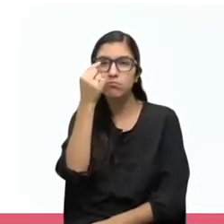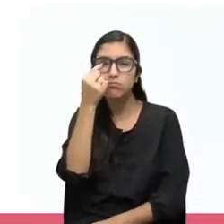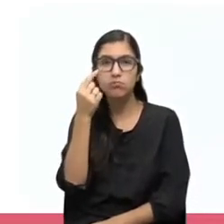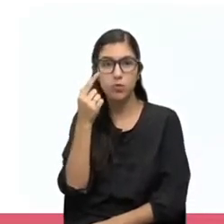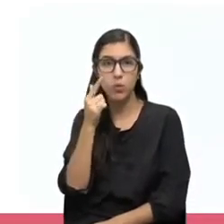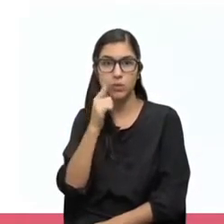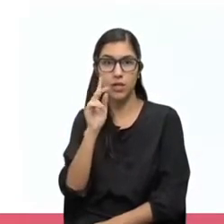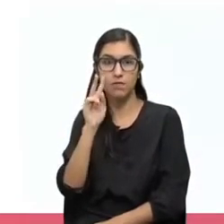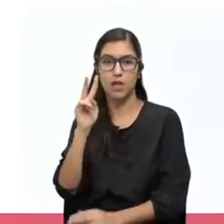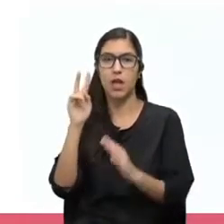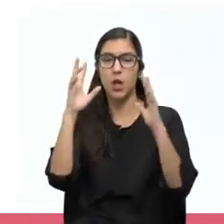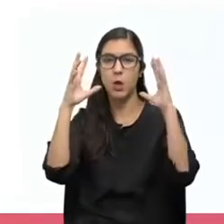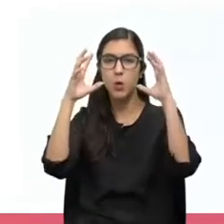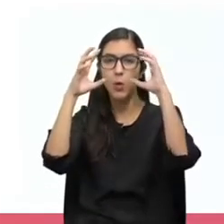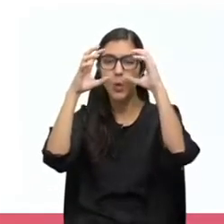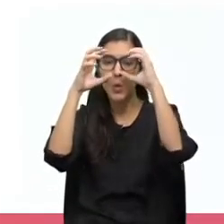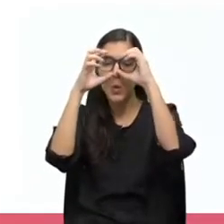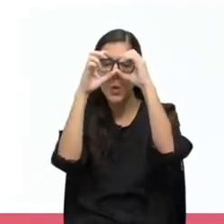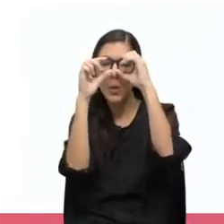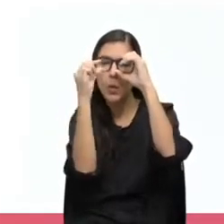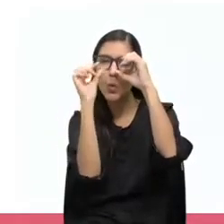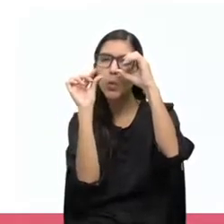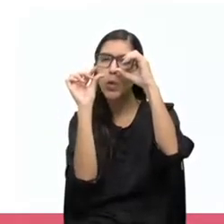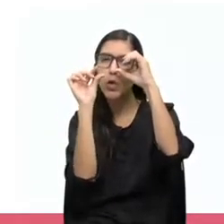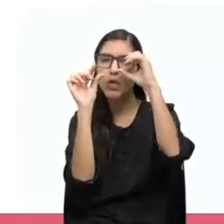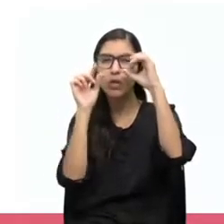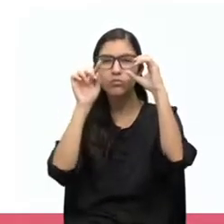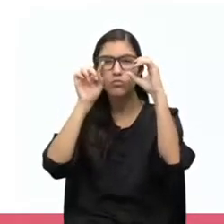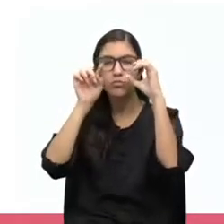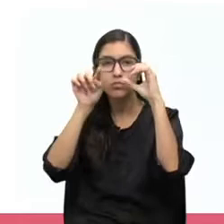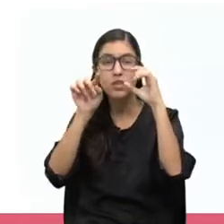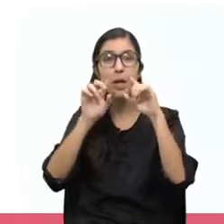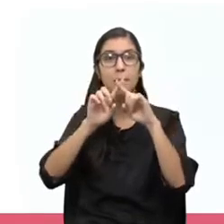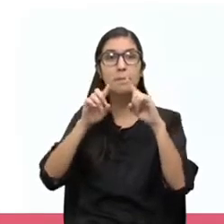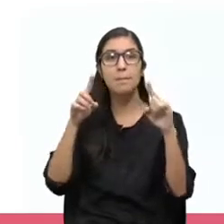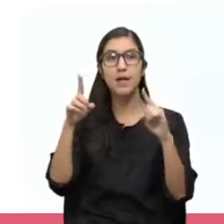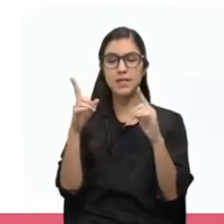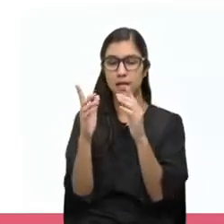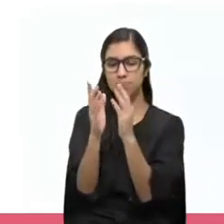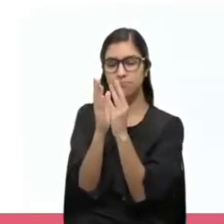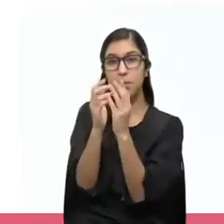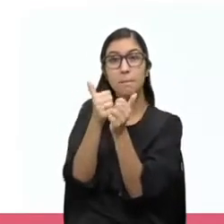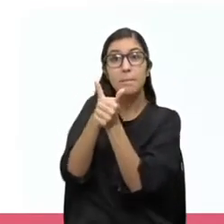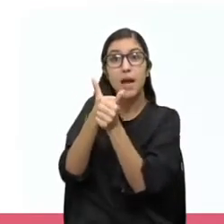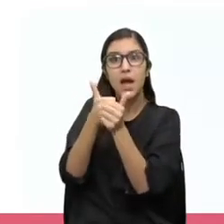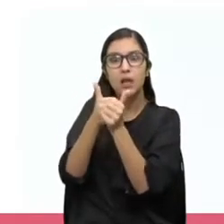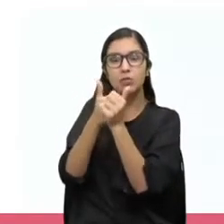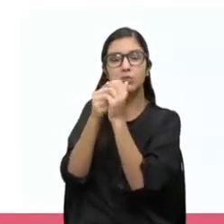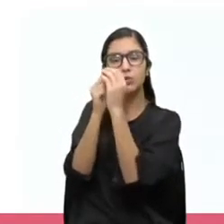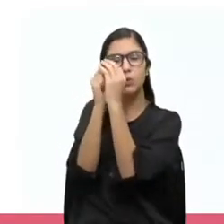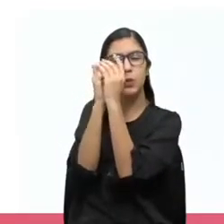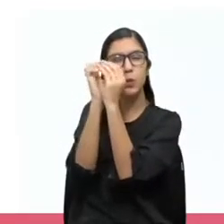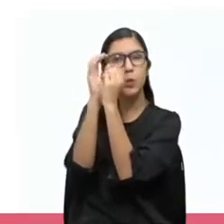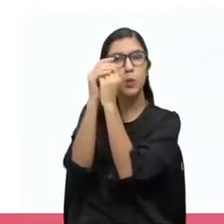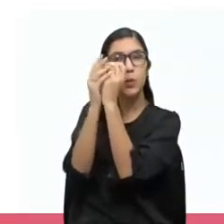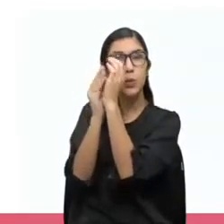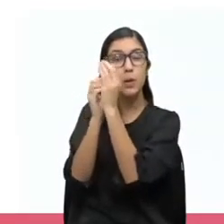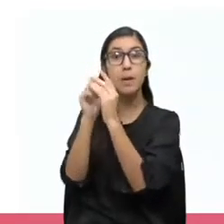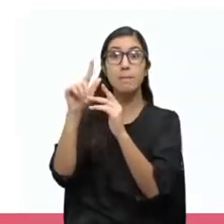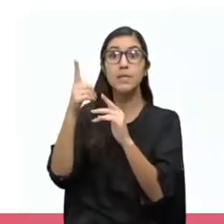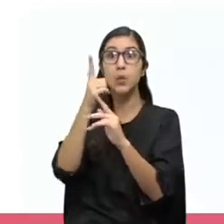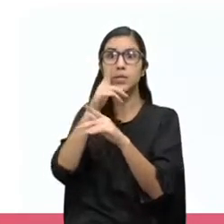pigmentar, síndrome de Usher. Então eu faço até pertinho, mas ele se apropria muito mais do tátil do que a própria